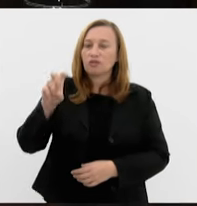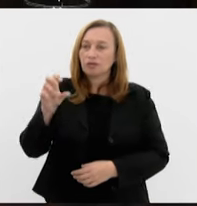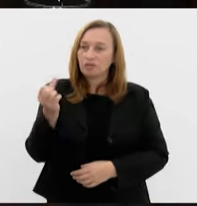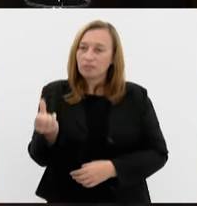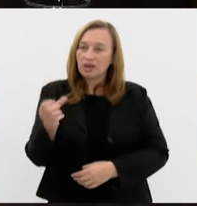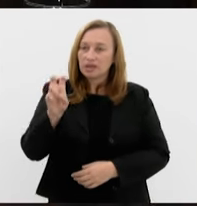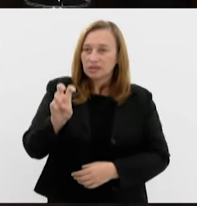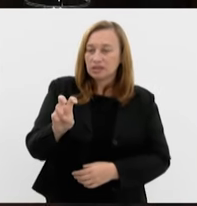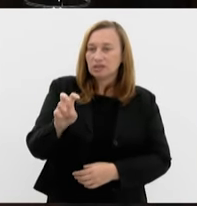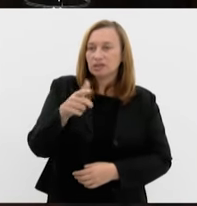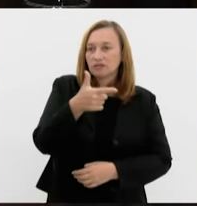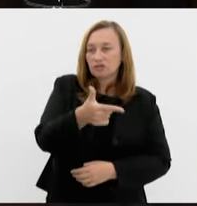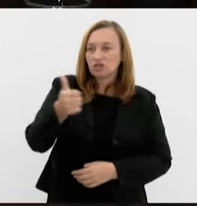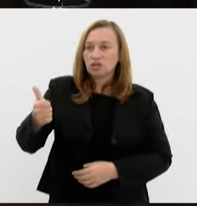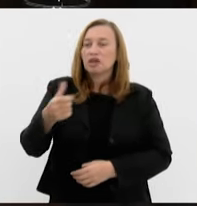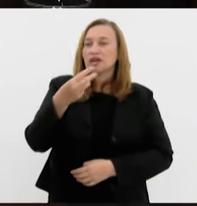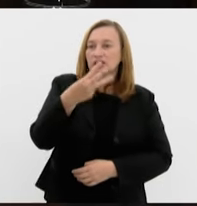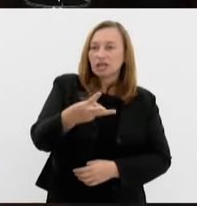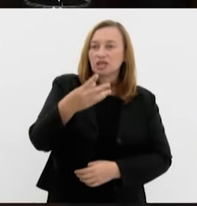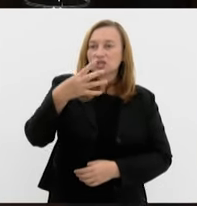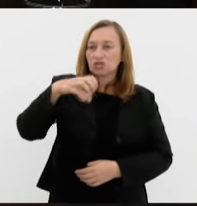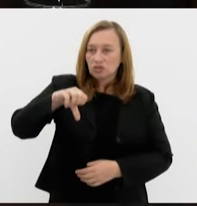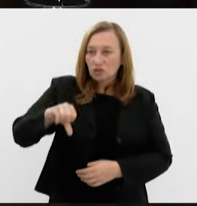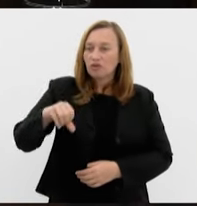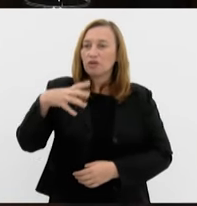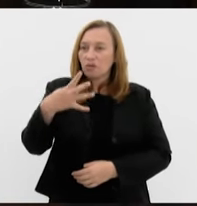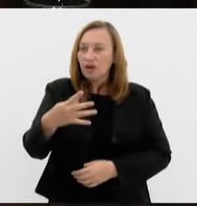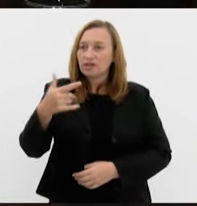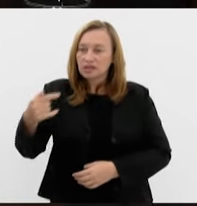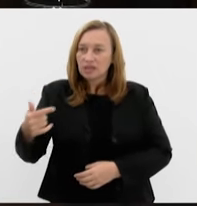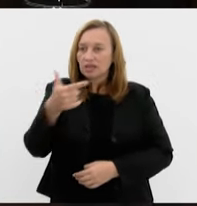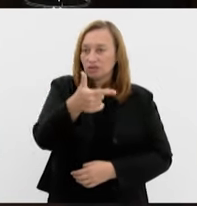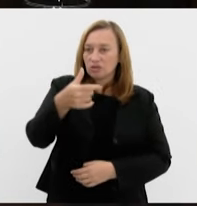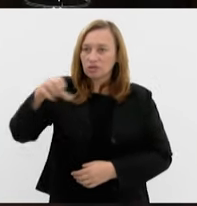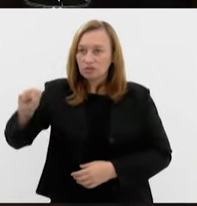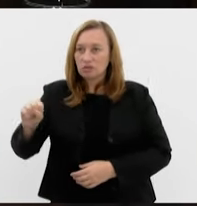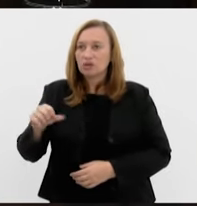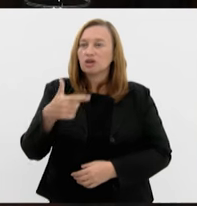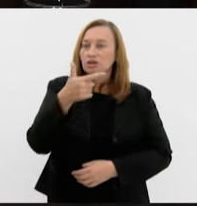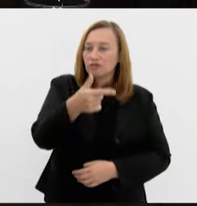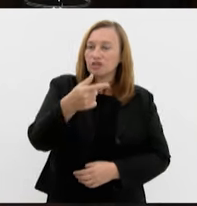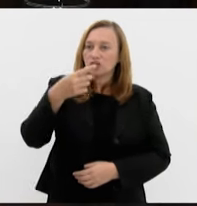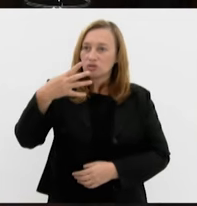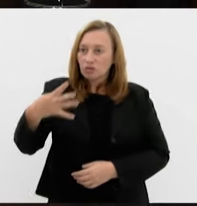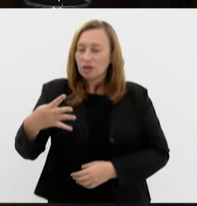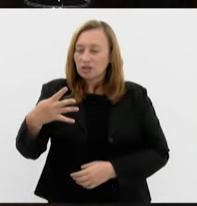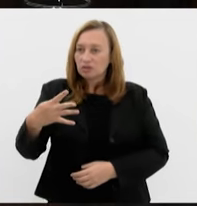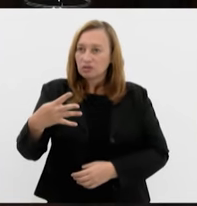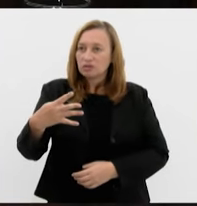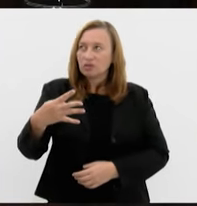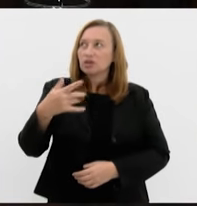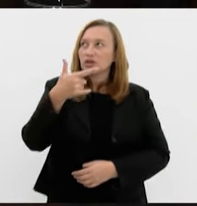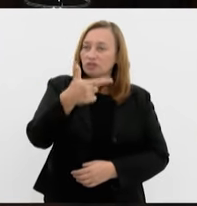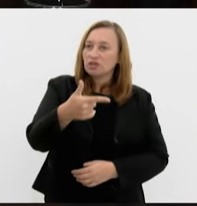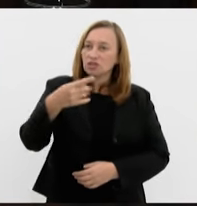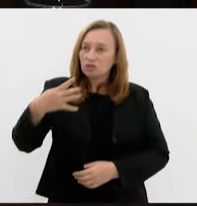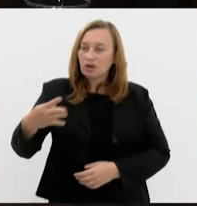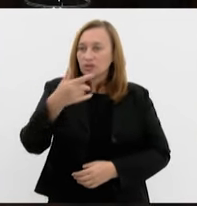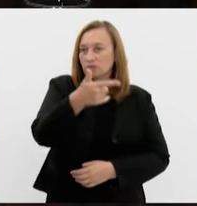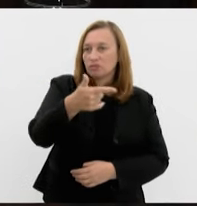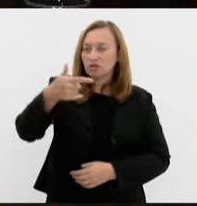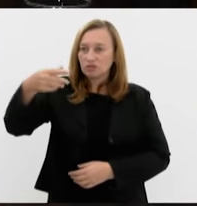de 21 3947 2018 24 2424